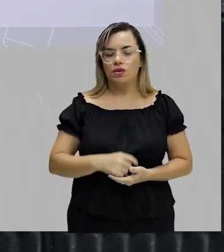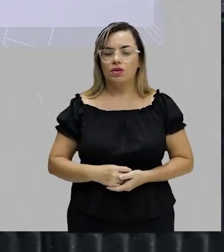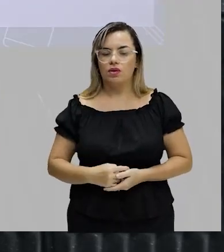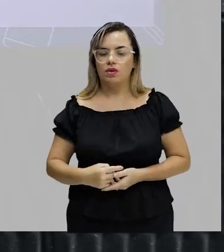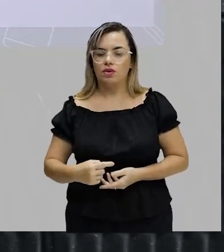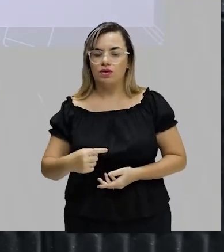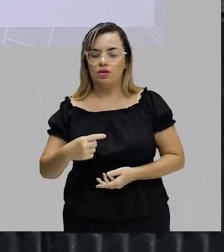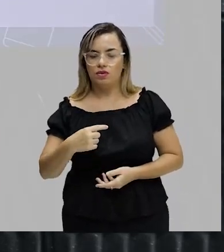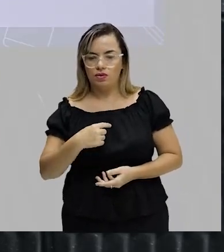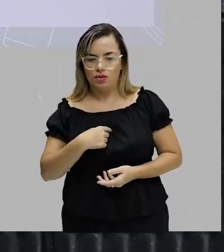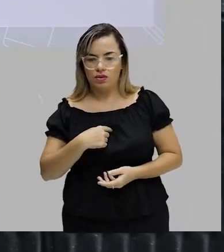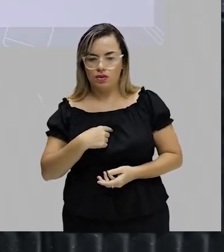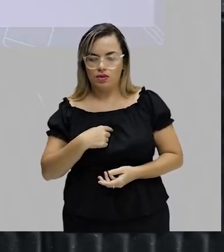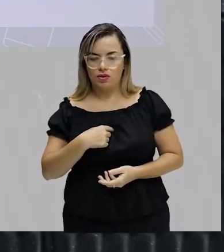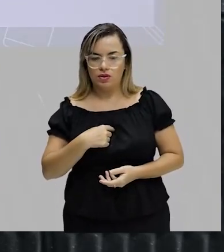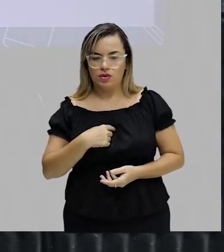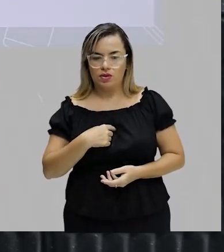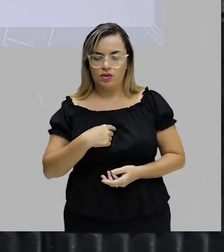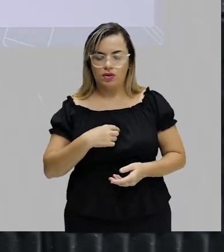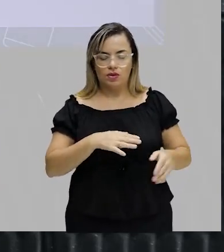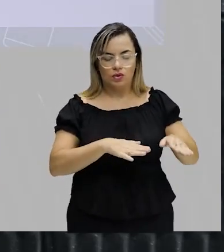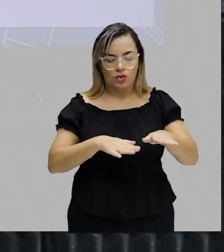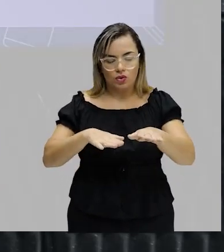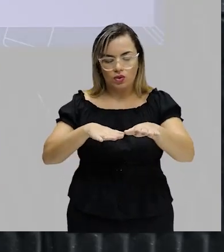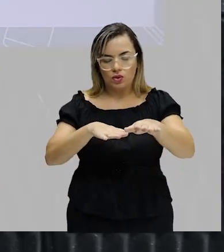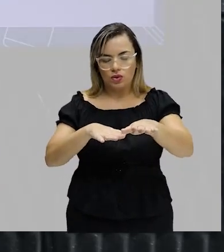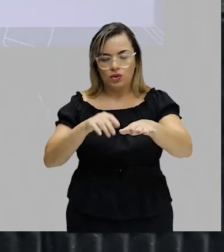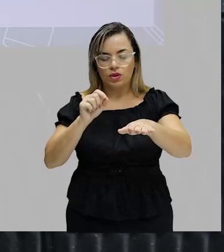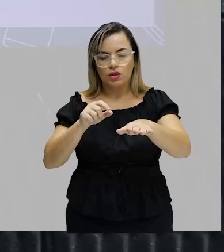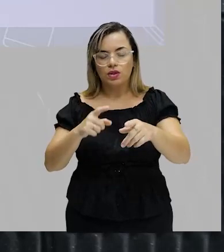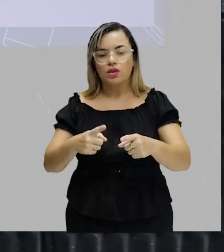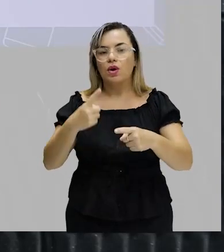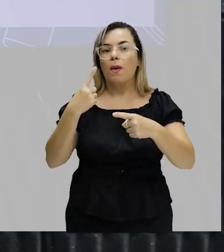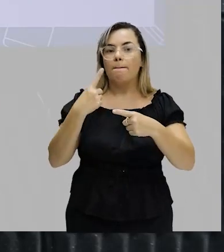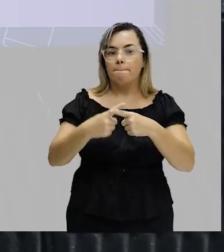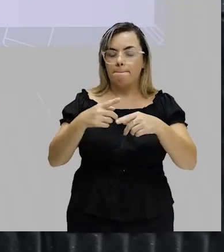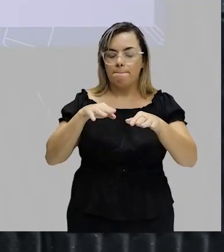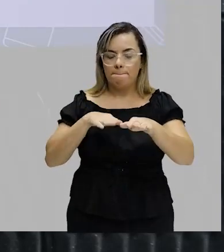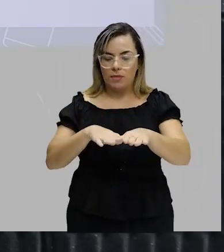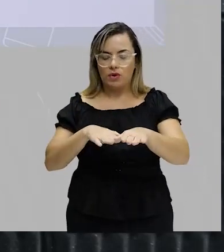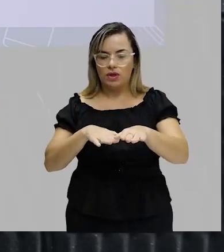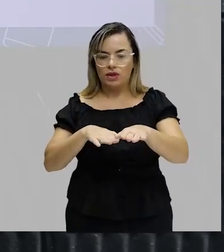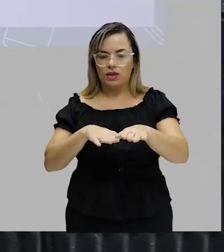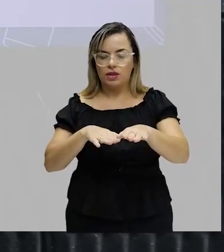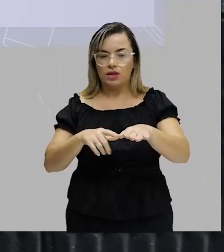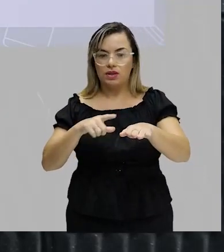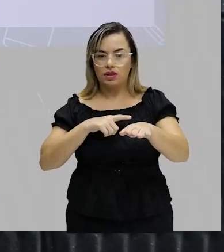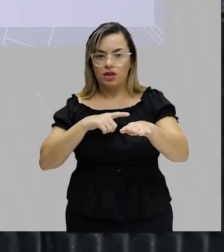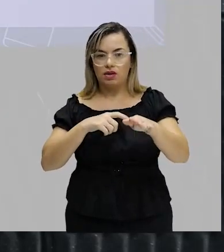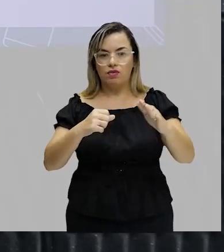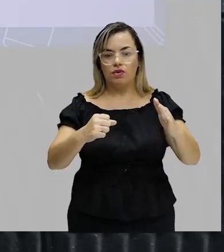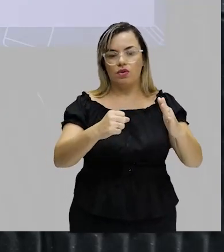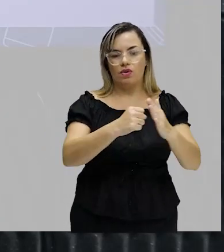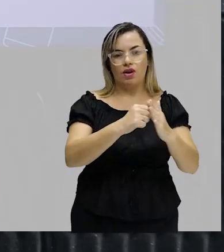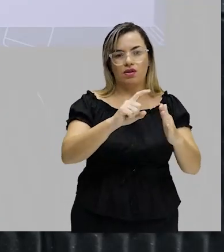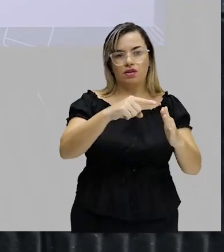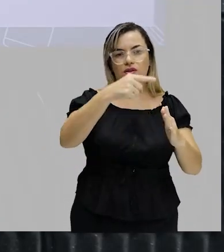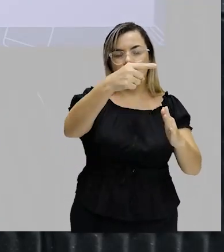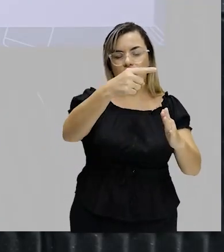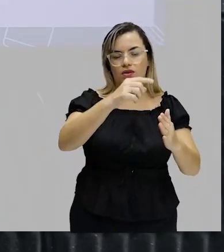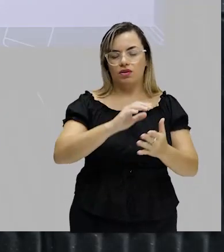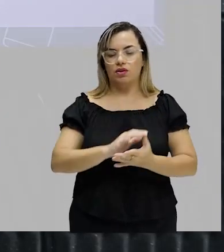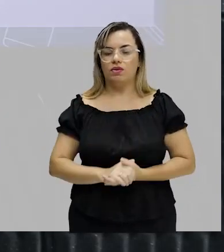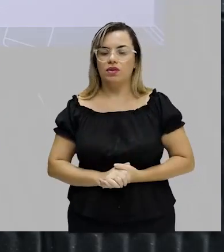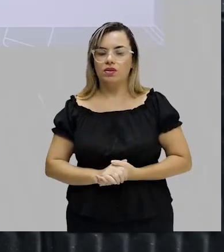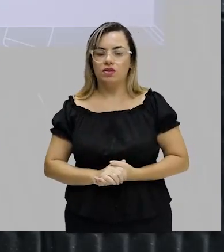trânsito porque houve um acidente. Então, essa ação tinha ocorrido e essa ação foi o resultado, foi